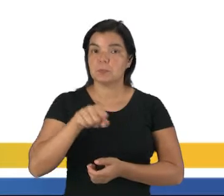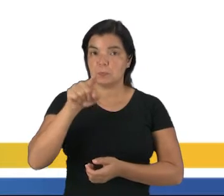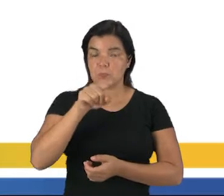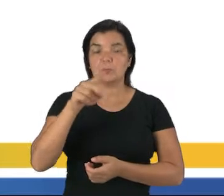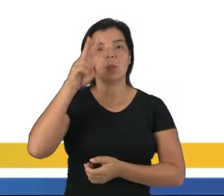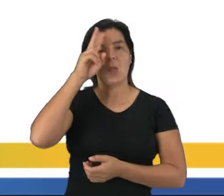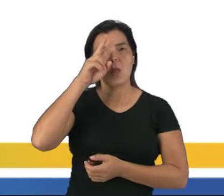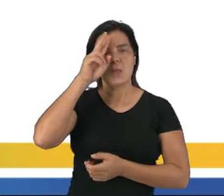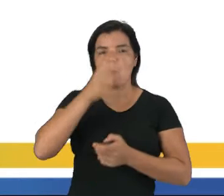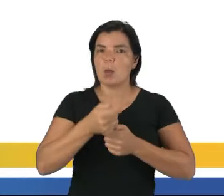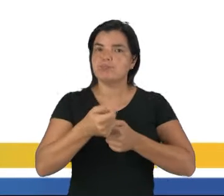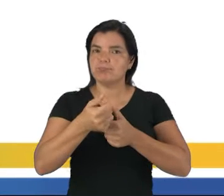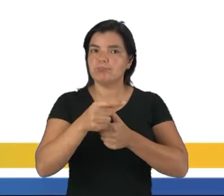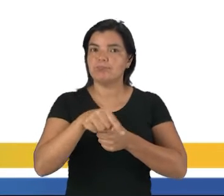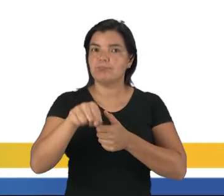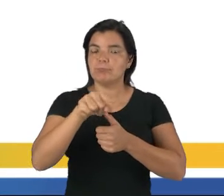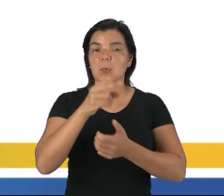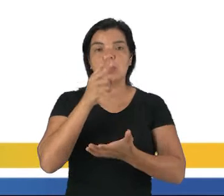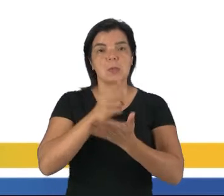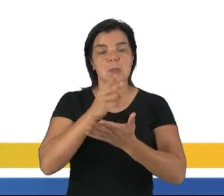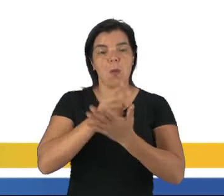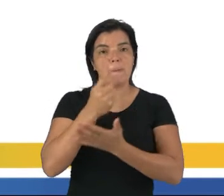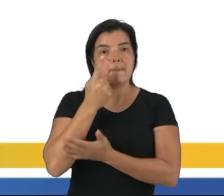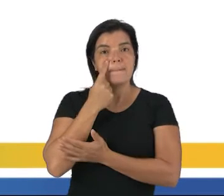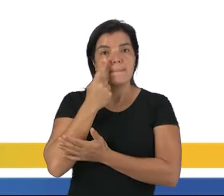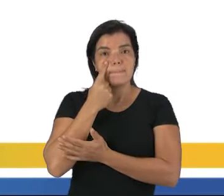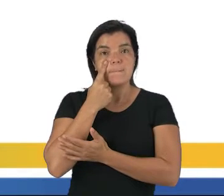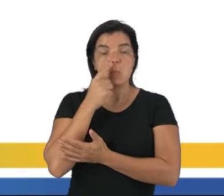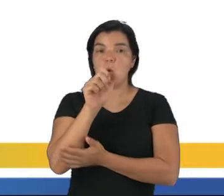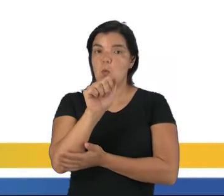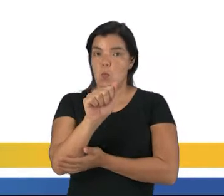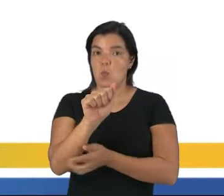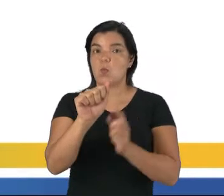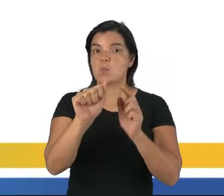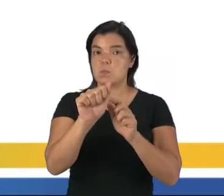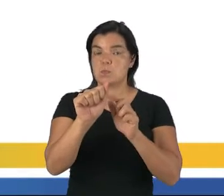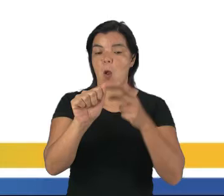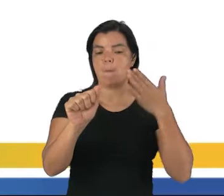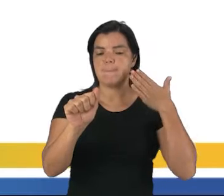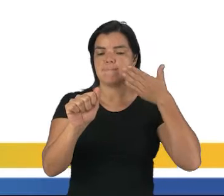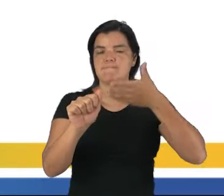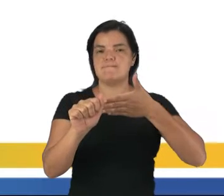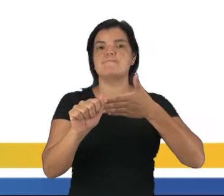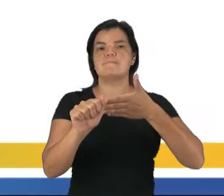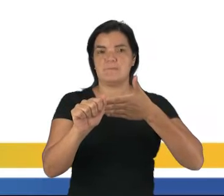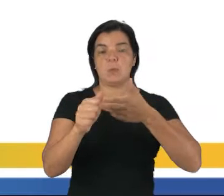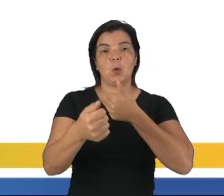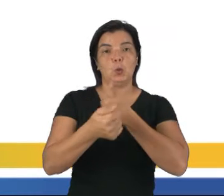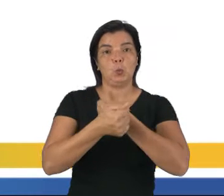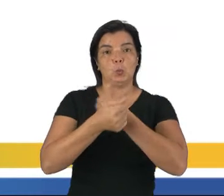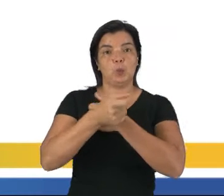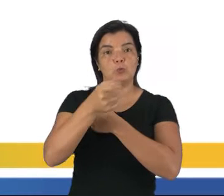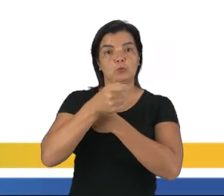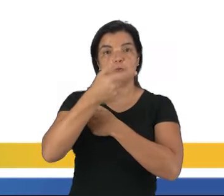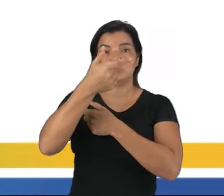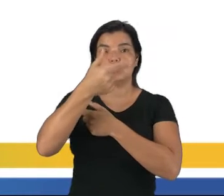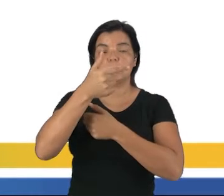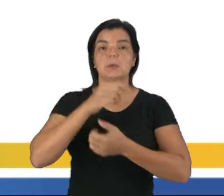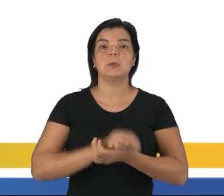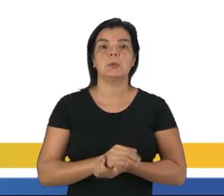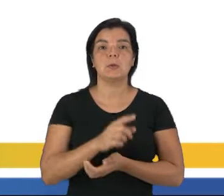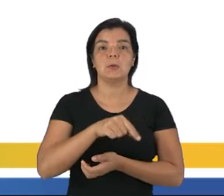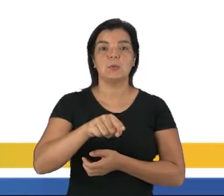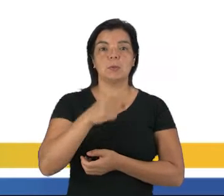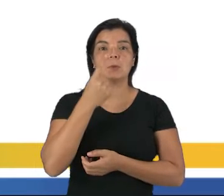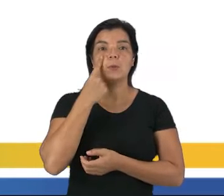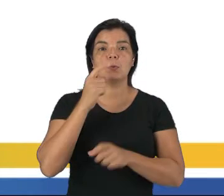macete para lembrar. Voltem sempre o seu olhar para o A, que é o coeficiente que está ali próximo ao x quadrado, e aí